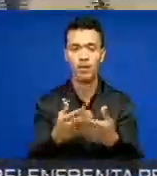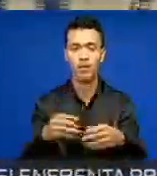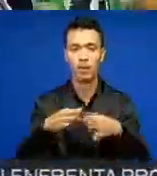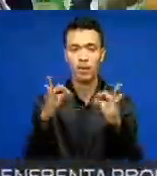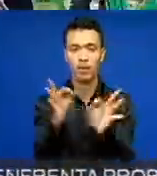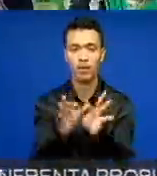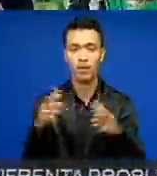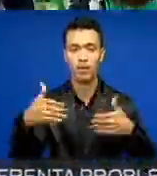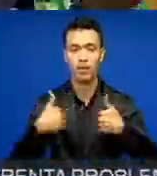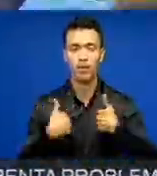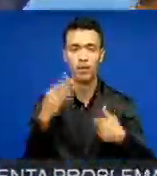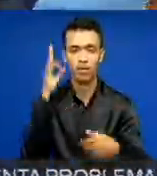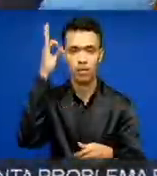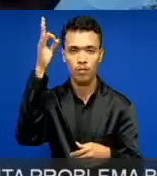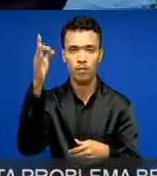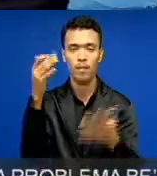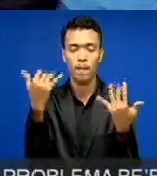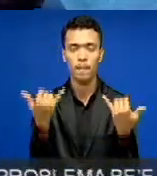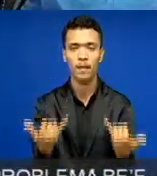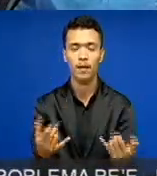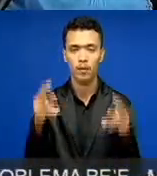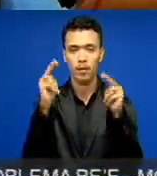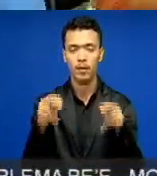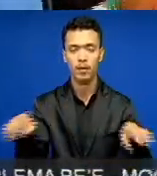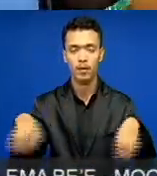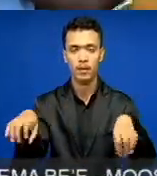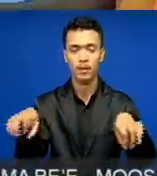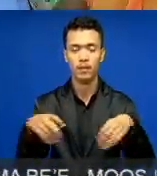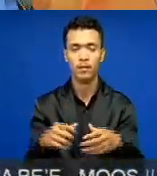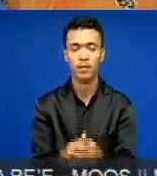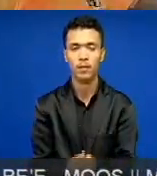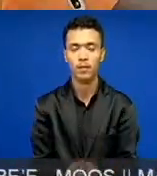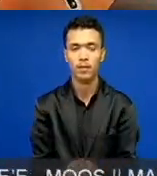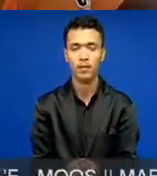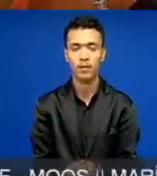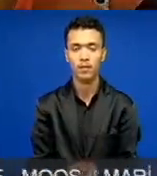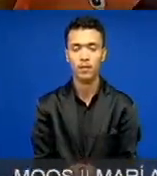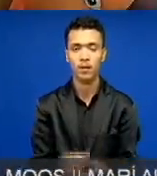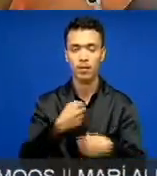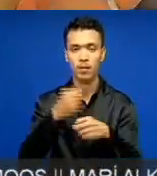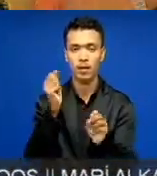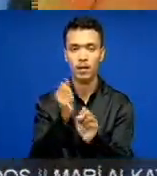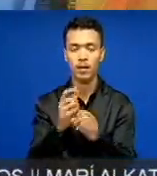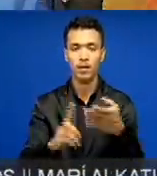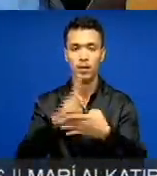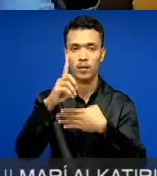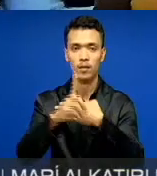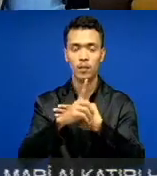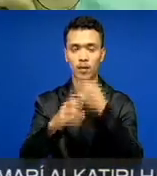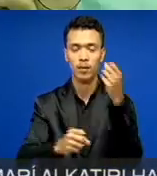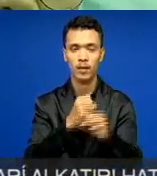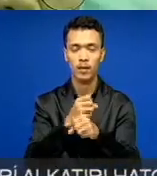futuro. Agora, isso tem que ser visto de agricultor para o futuro, para o processo de desenvolvimento, né? Batina Lima